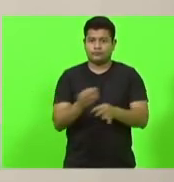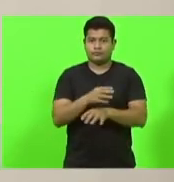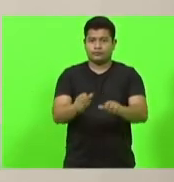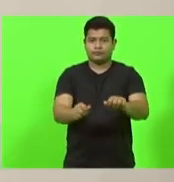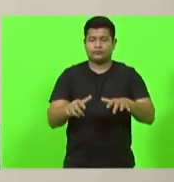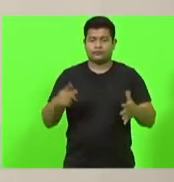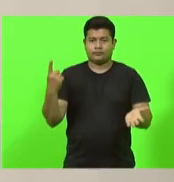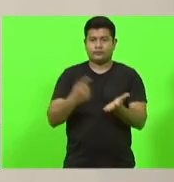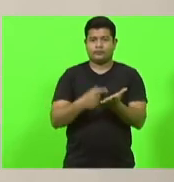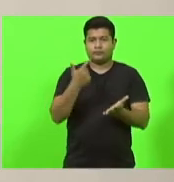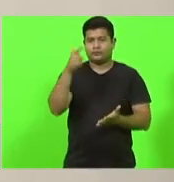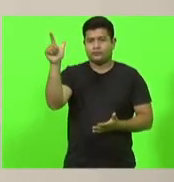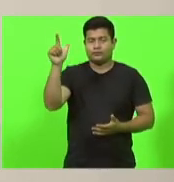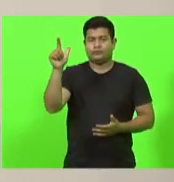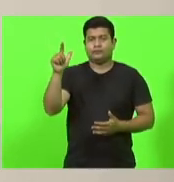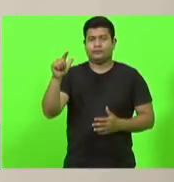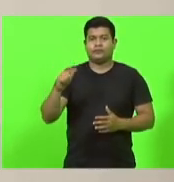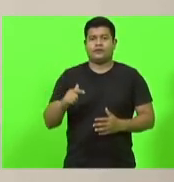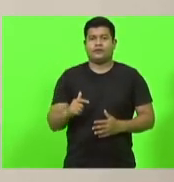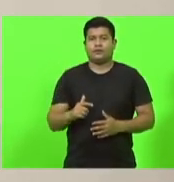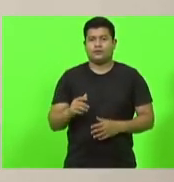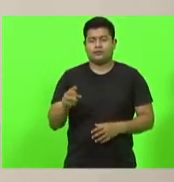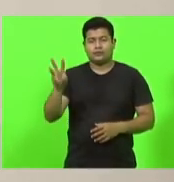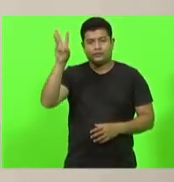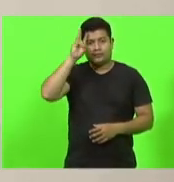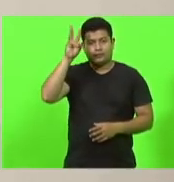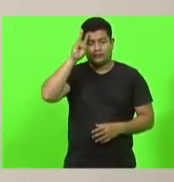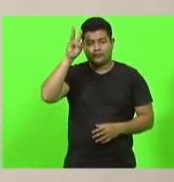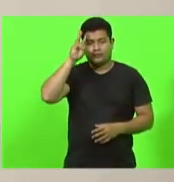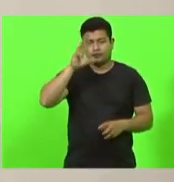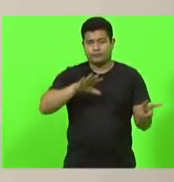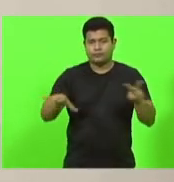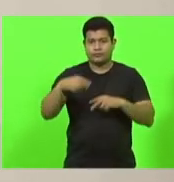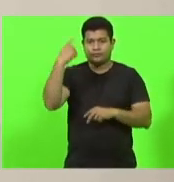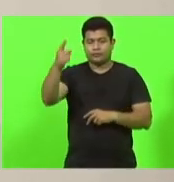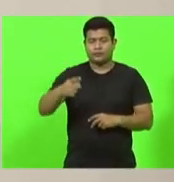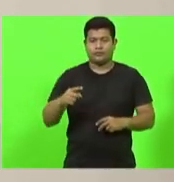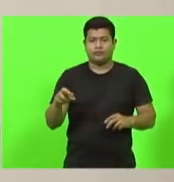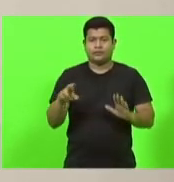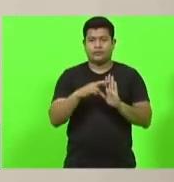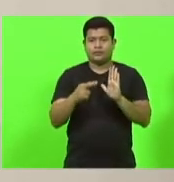sessão, convoca outra sessão ordinária para terça-feira no horário regimental. Está encerrada a presente sessão.